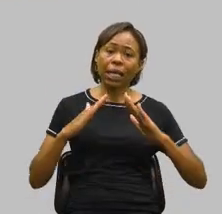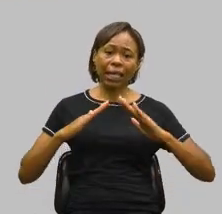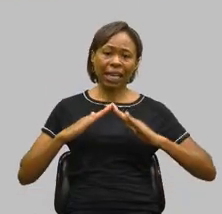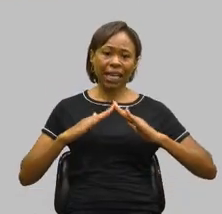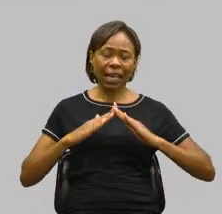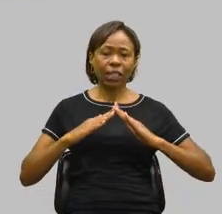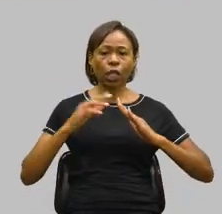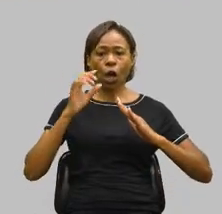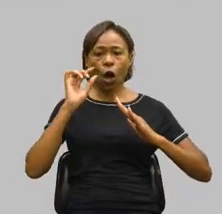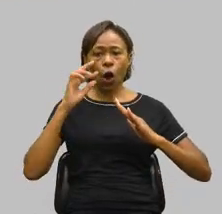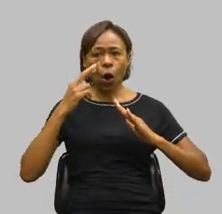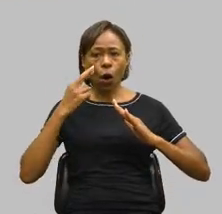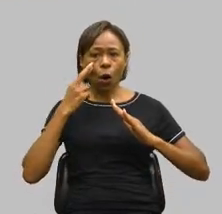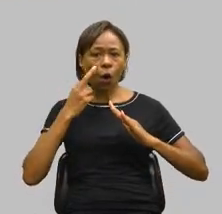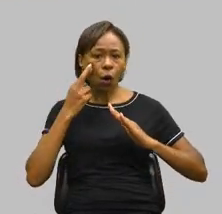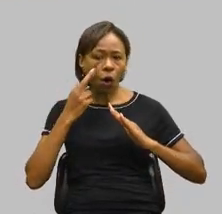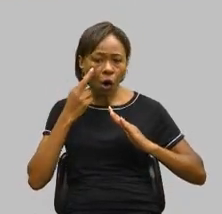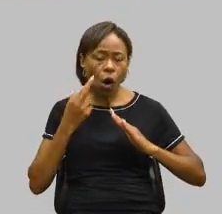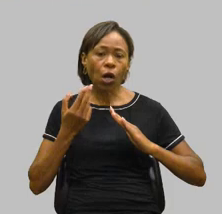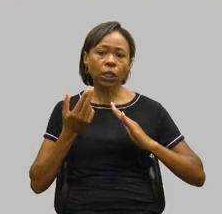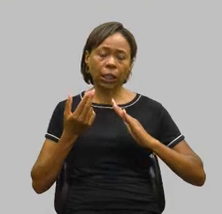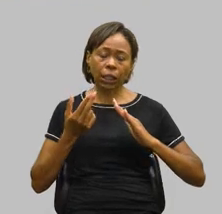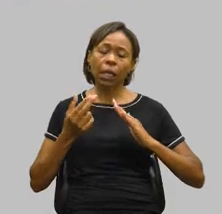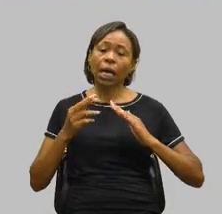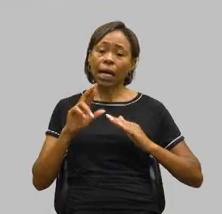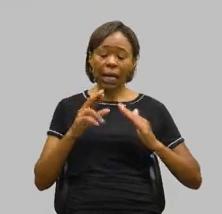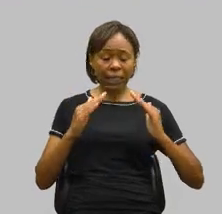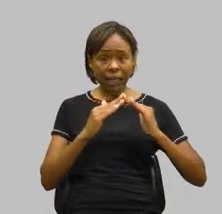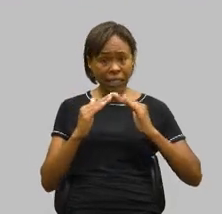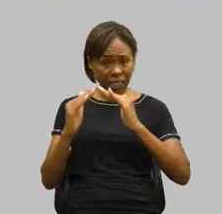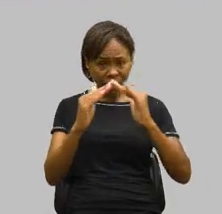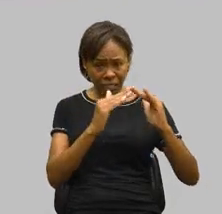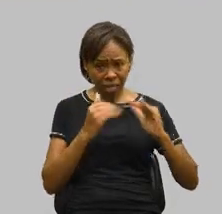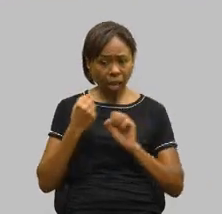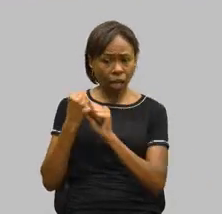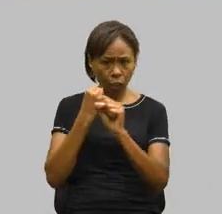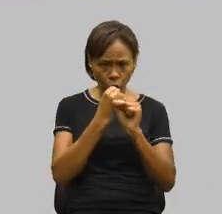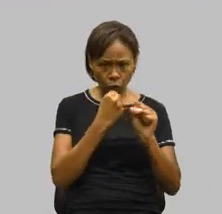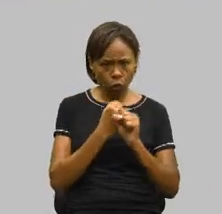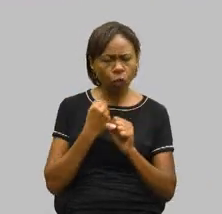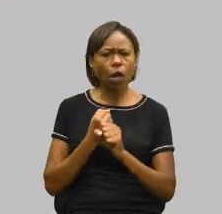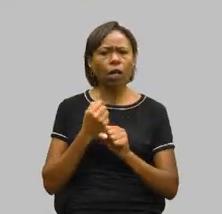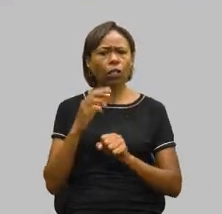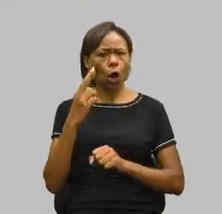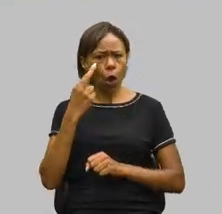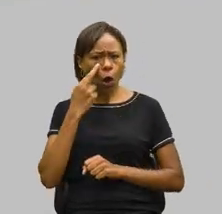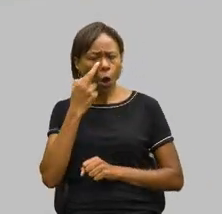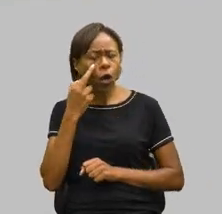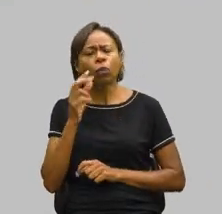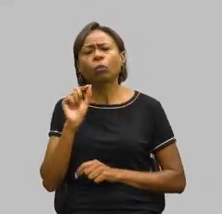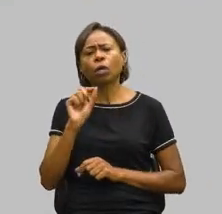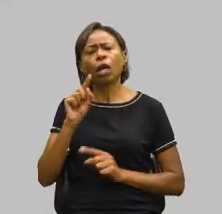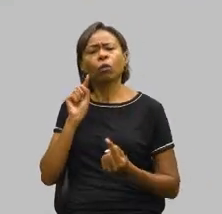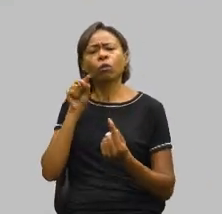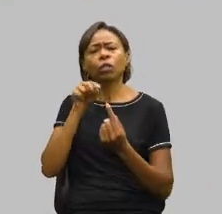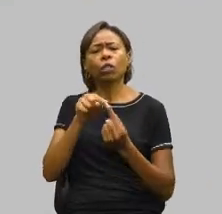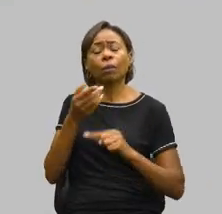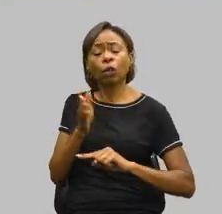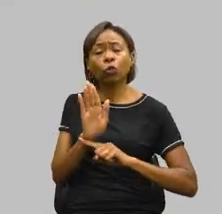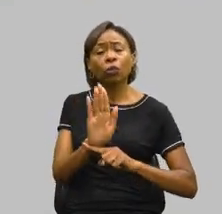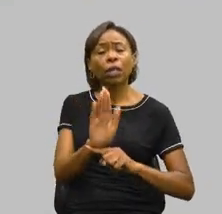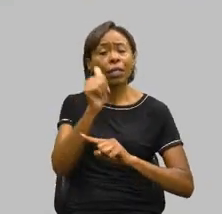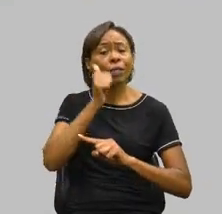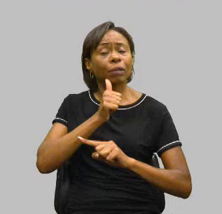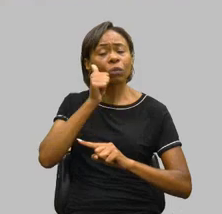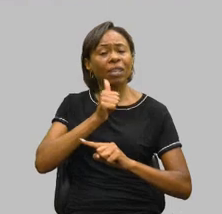regionais e essa construção de casas rosas regionais Vista Visa justamente atender aquelas mulheres que são vítimas de violência que eu não